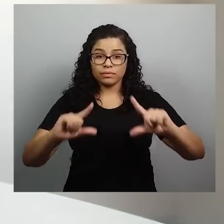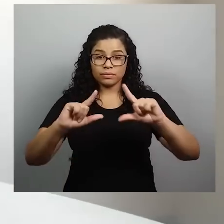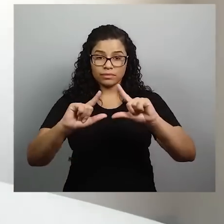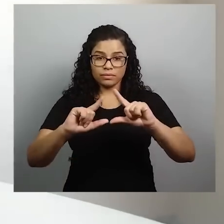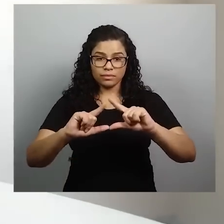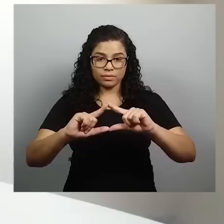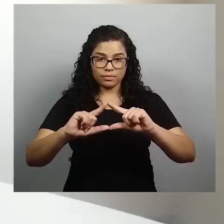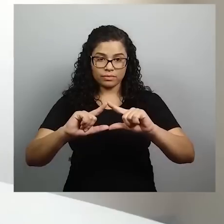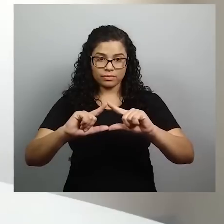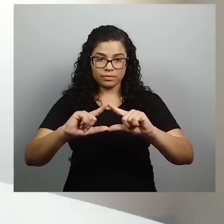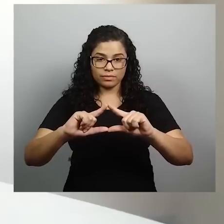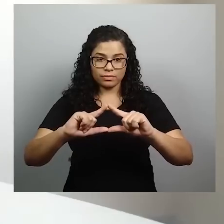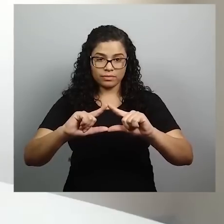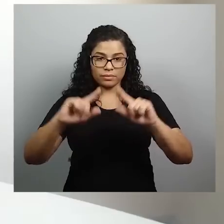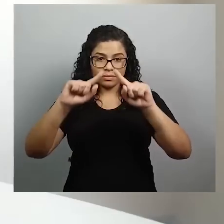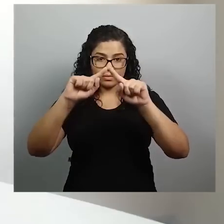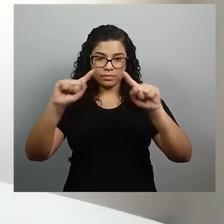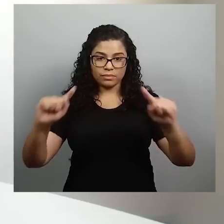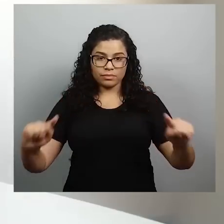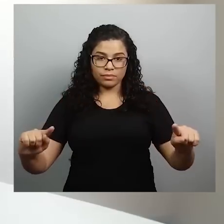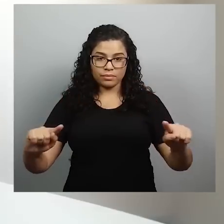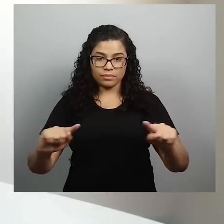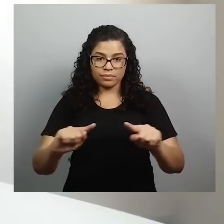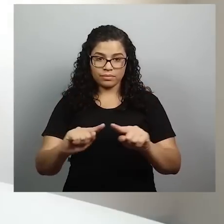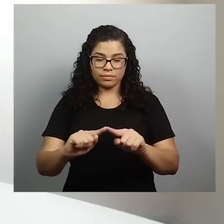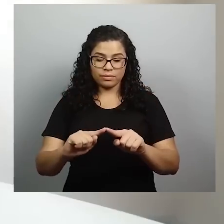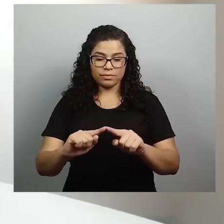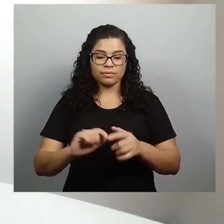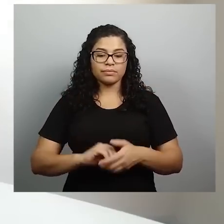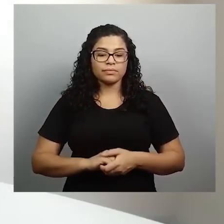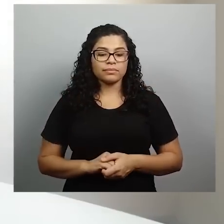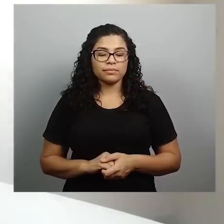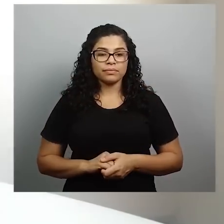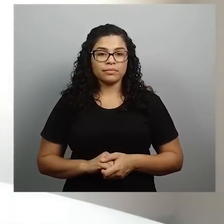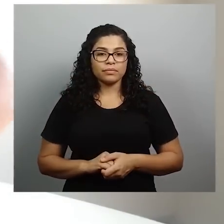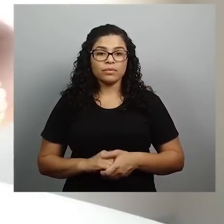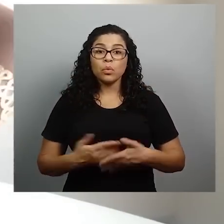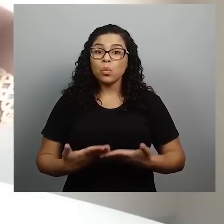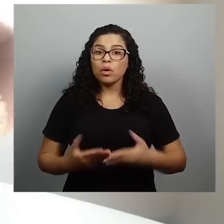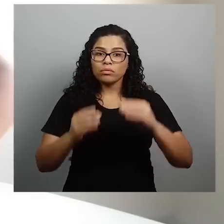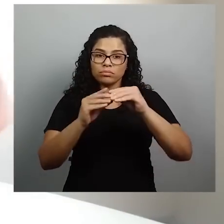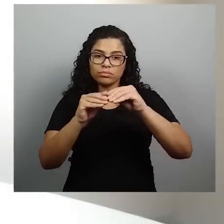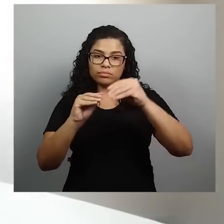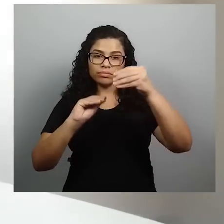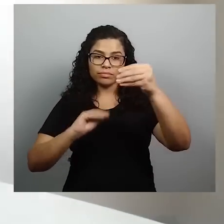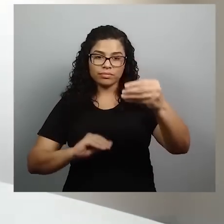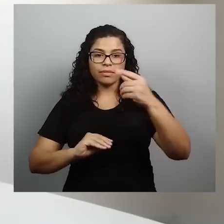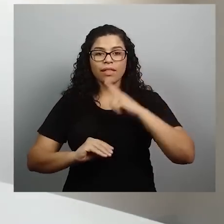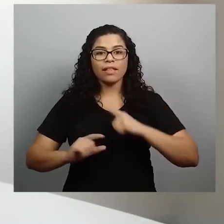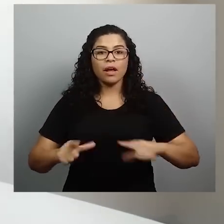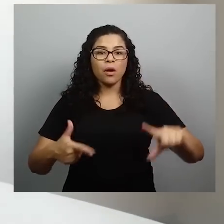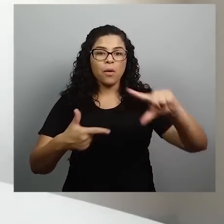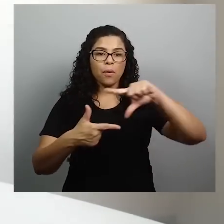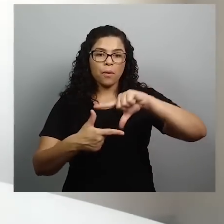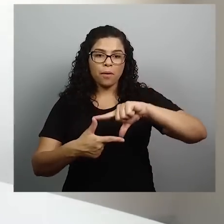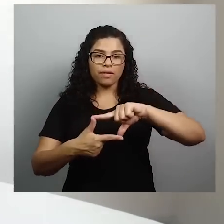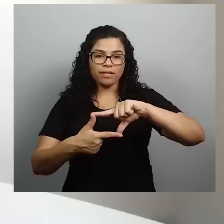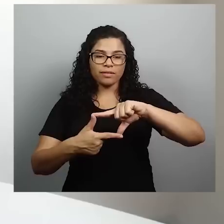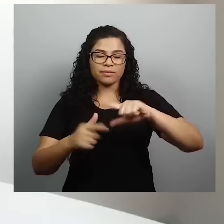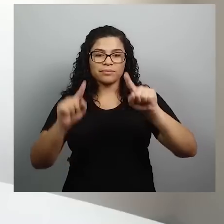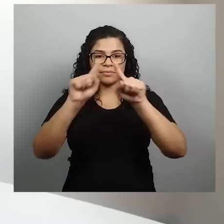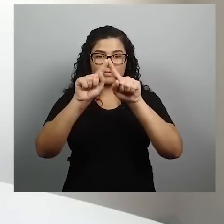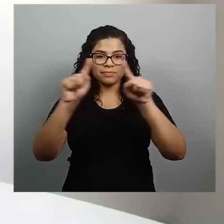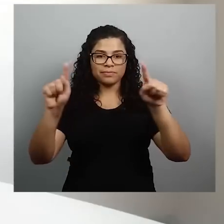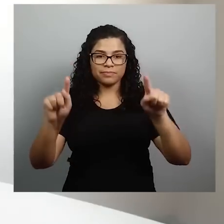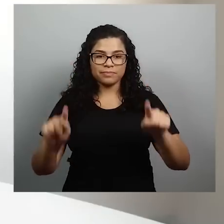Agora nós temos este triângulo e abrindo esta dobradura, nós temos um quadrado